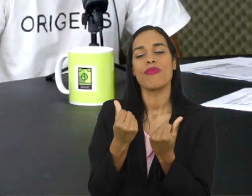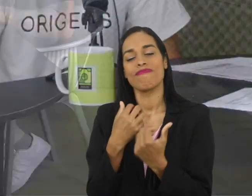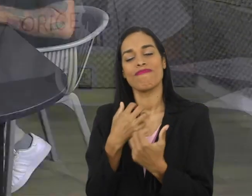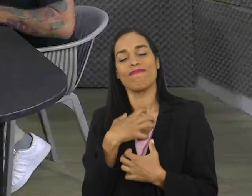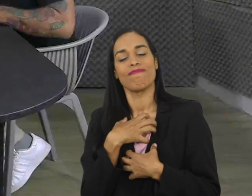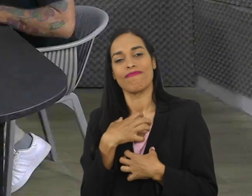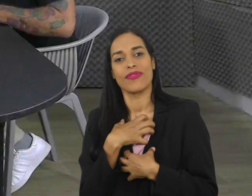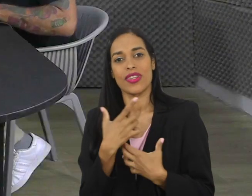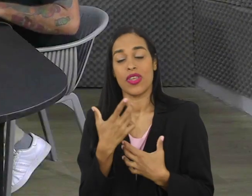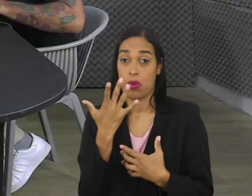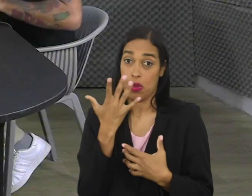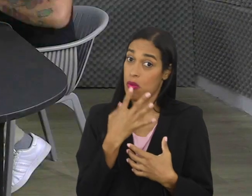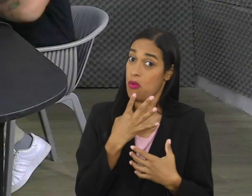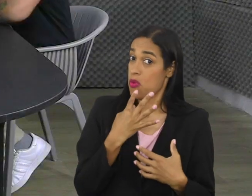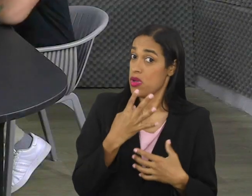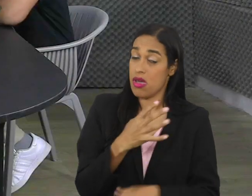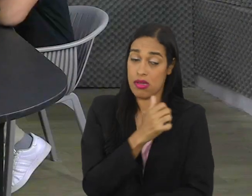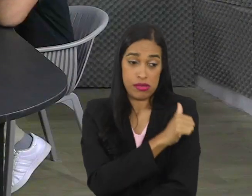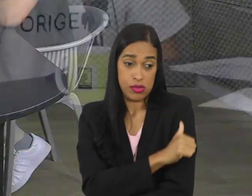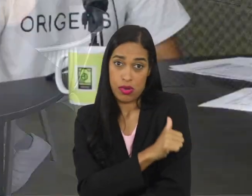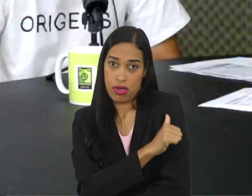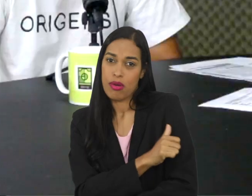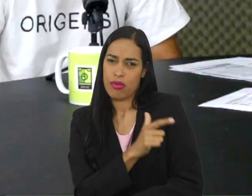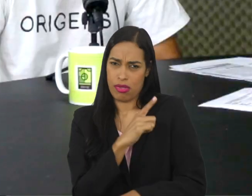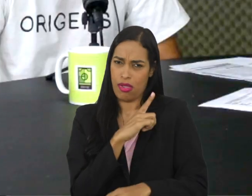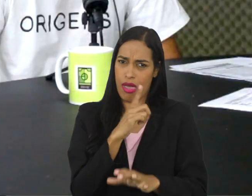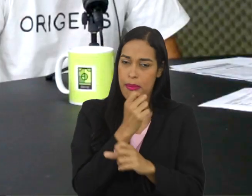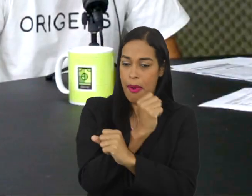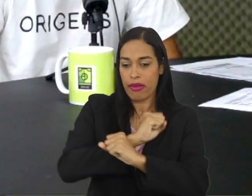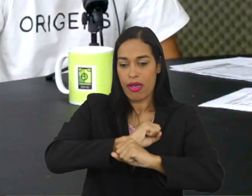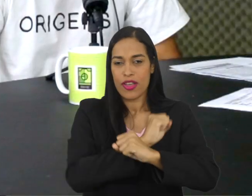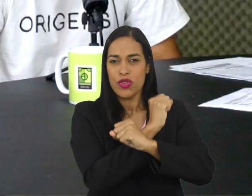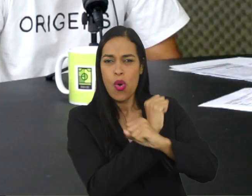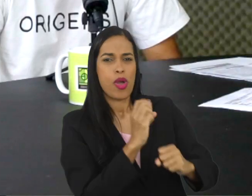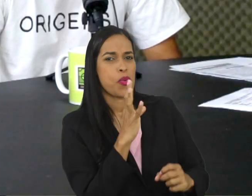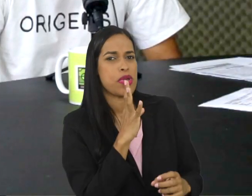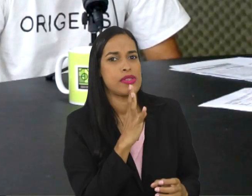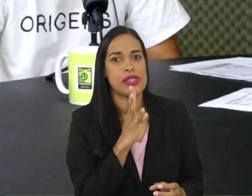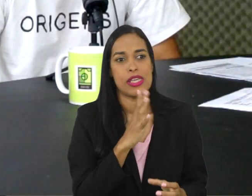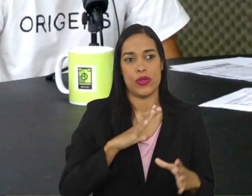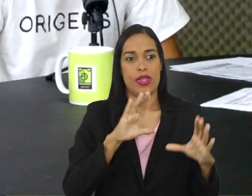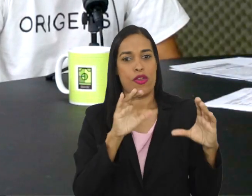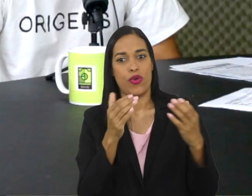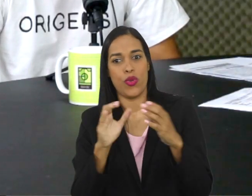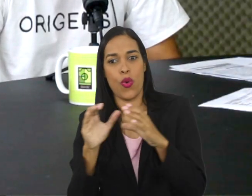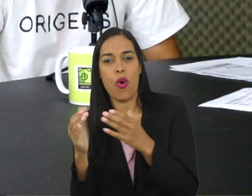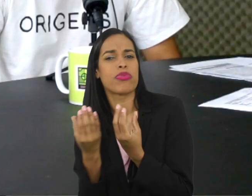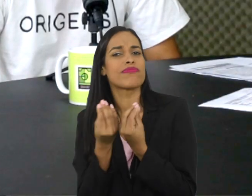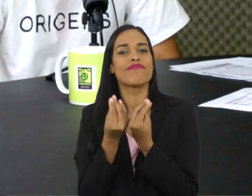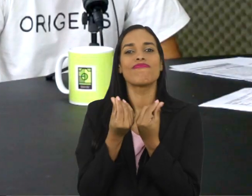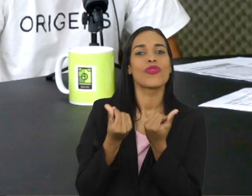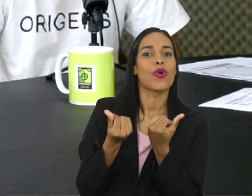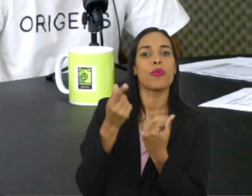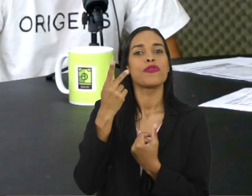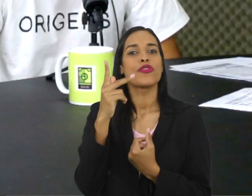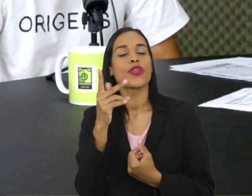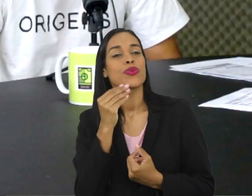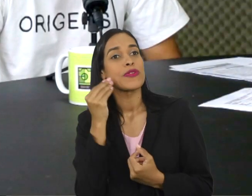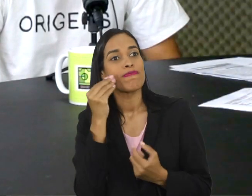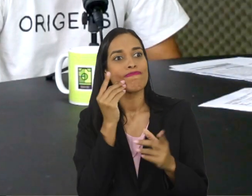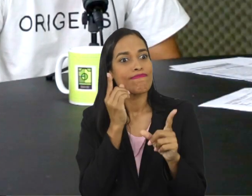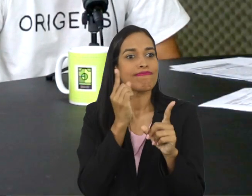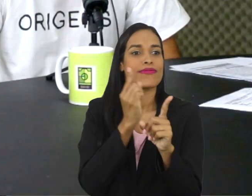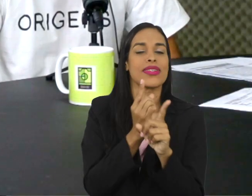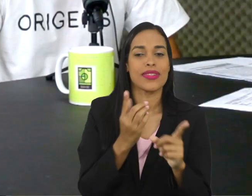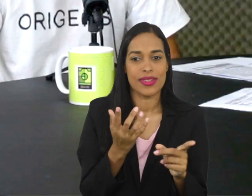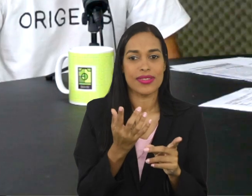o Rio de Janeiro, mas não conheço a ponto de dizer assim, o maracatu é conhecido muito, tem grupos de maracatu. Como foi esse teu encontro